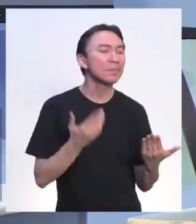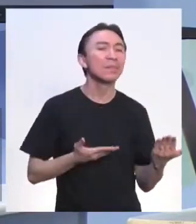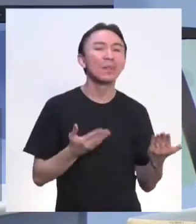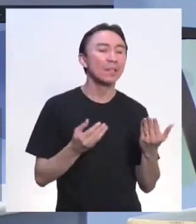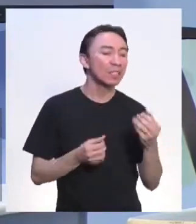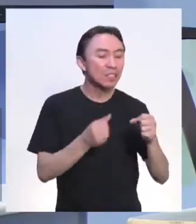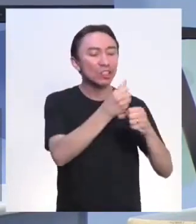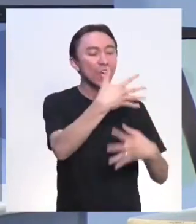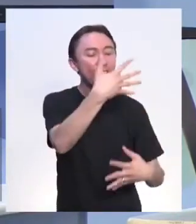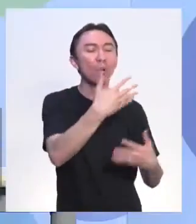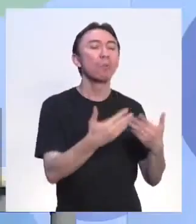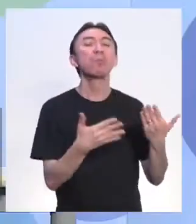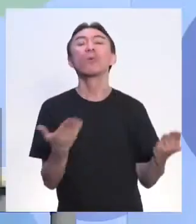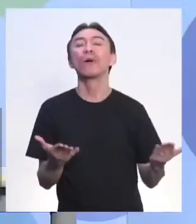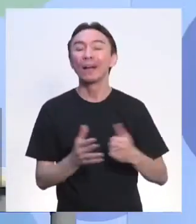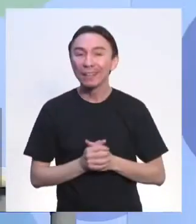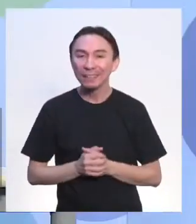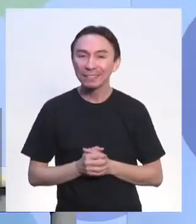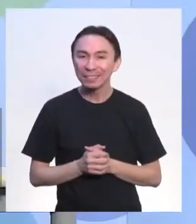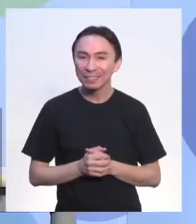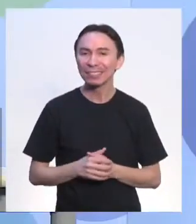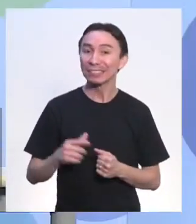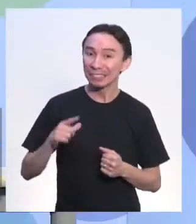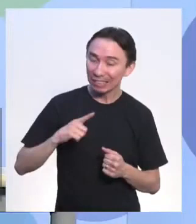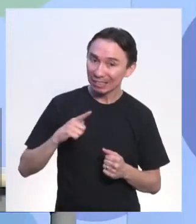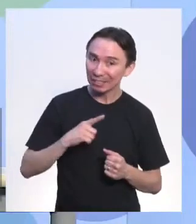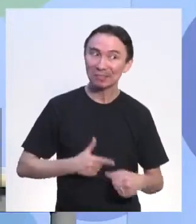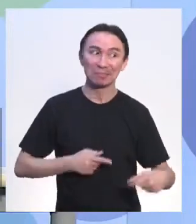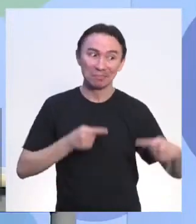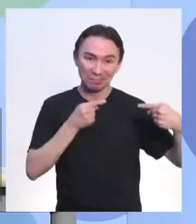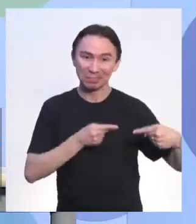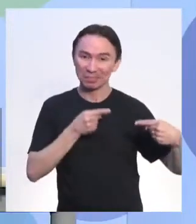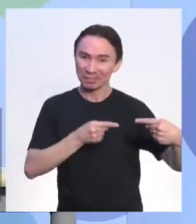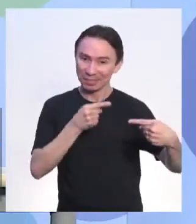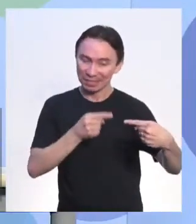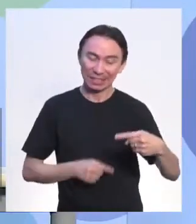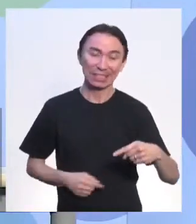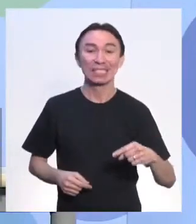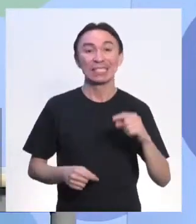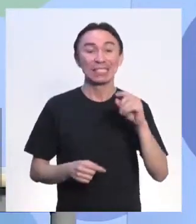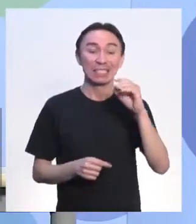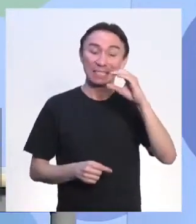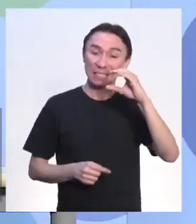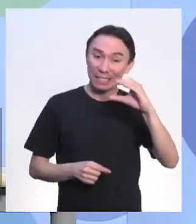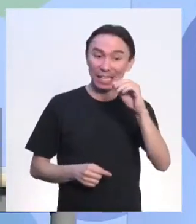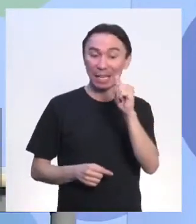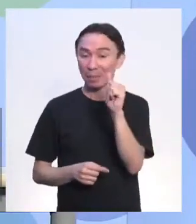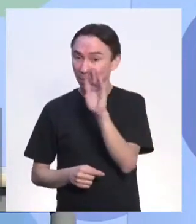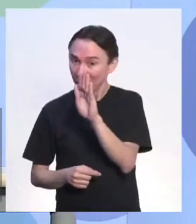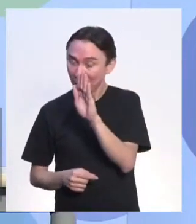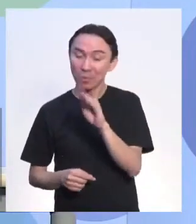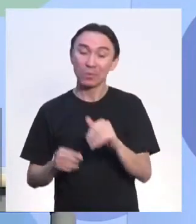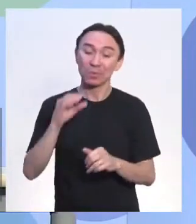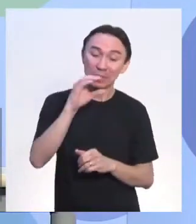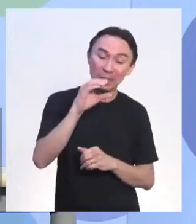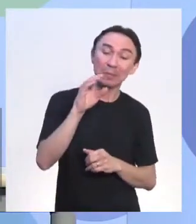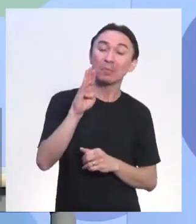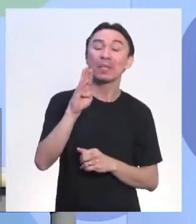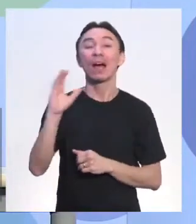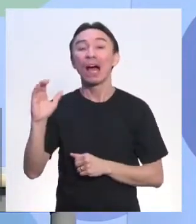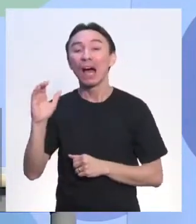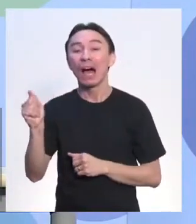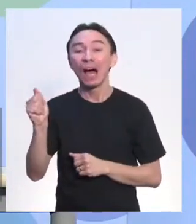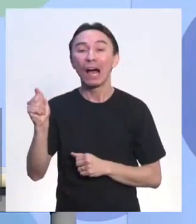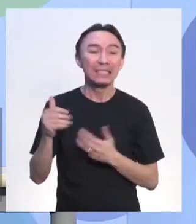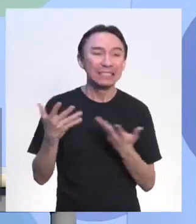aconteceu no chat? Olha, professora Inês, teve uma disputa, tá assim, CAB ou CBA. Então, o C todo mundo sabe que é o maior. Agora, entre o A e o B, eles